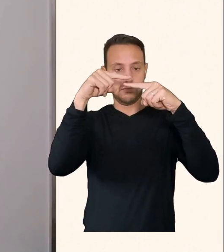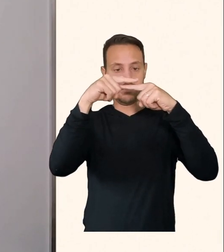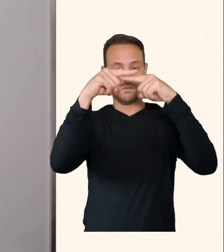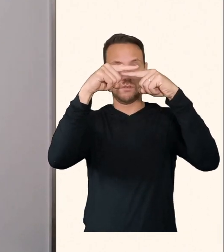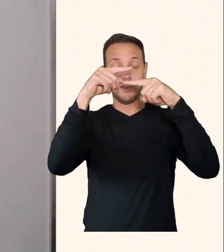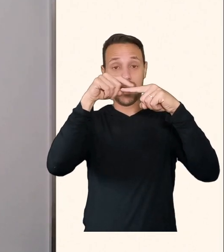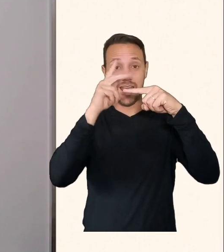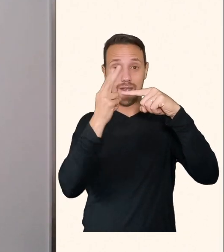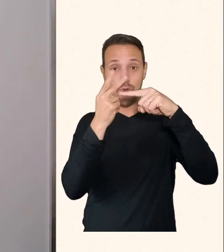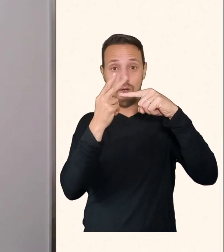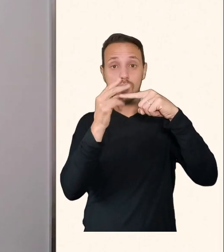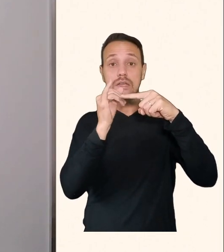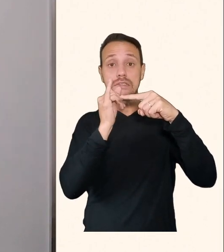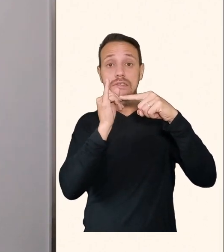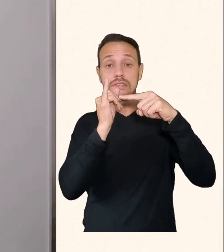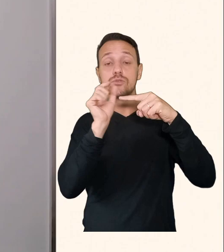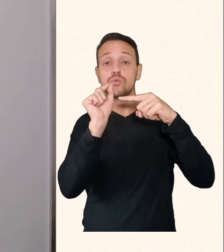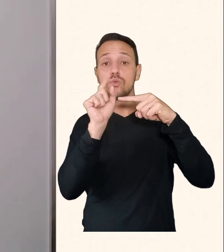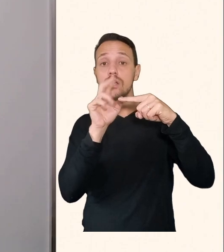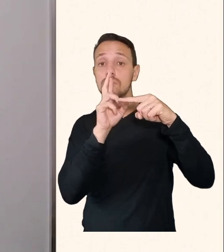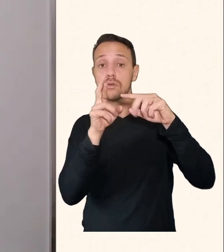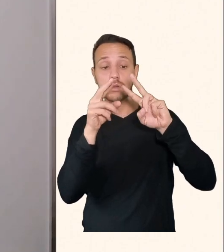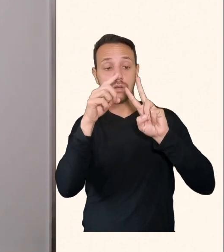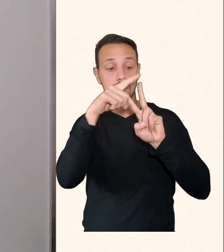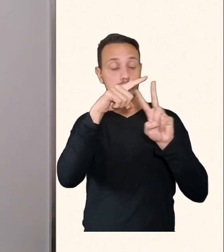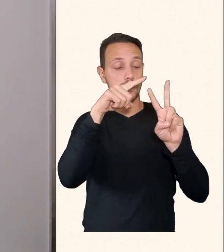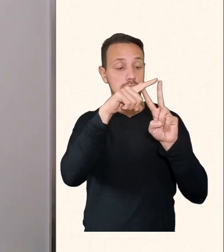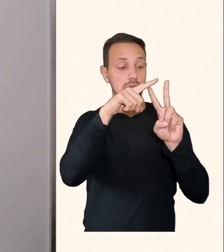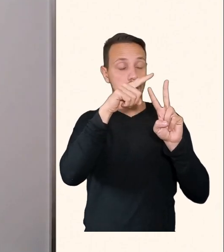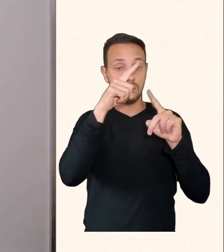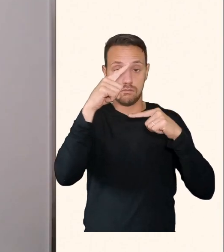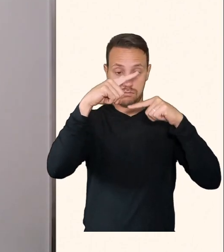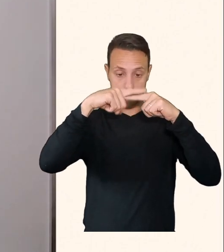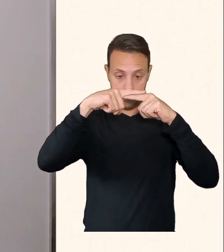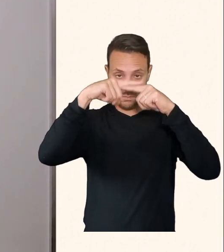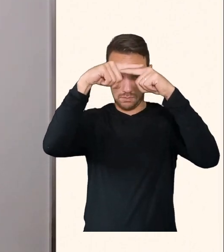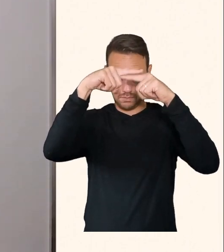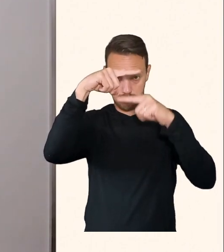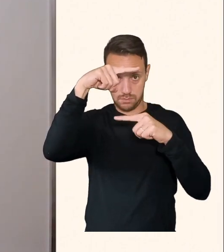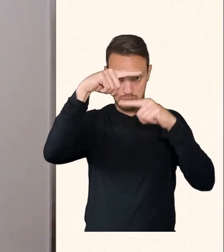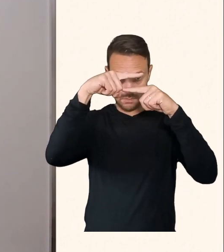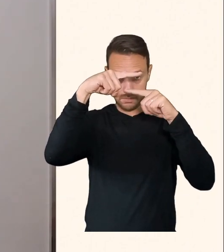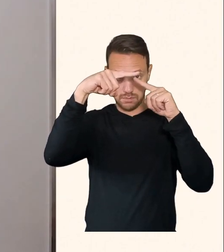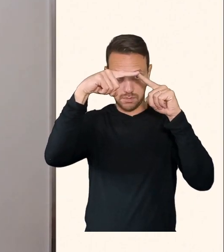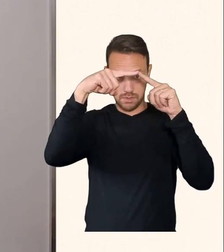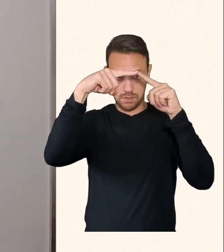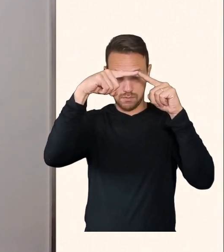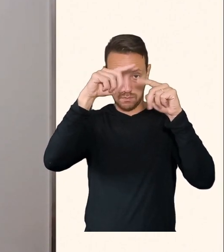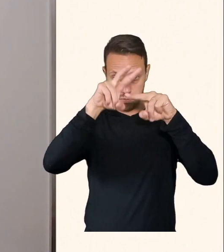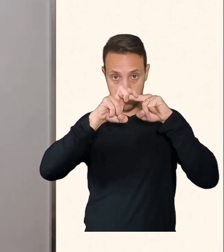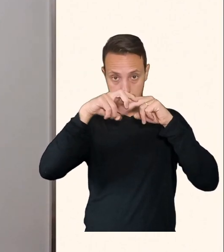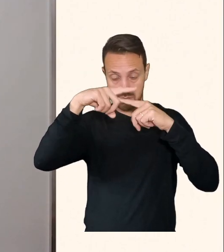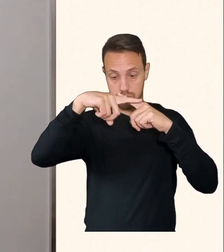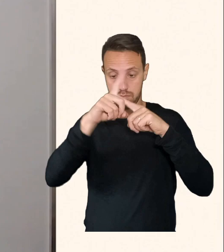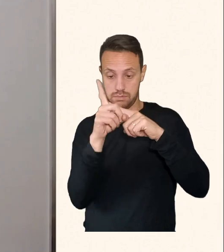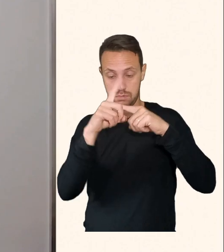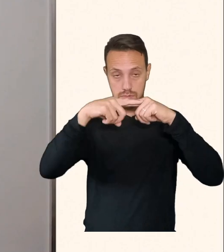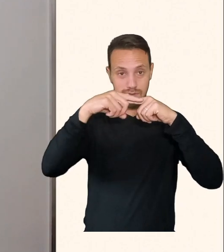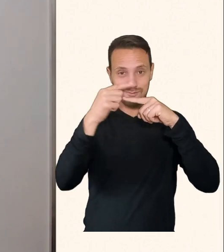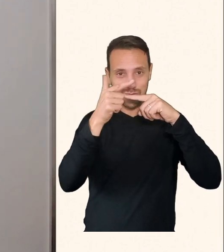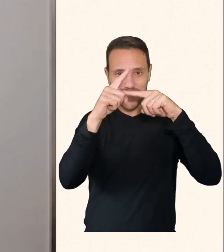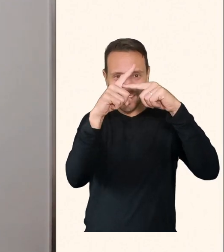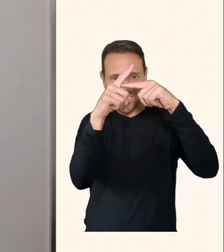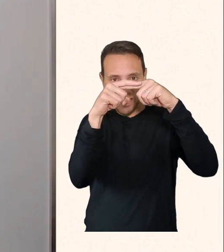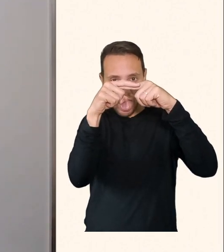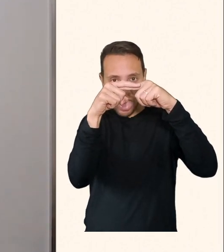mesmo é zero. Dá zero. Aliás, nós podemos generalizar isso. O produto vetorial